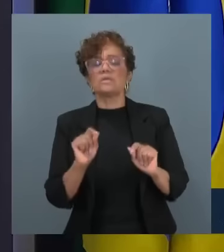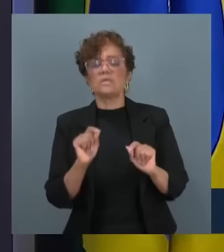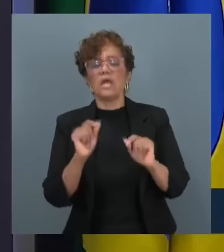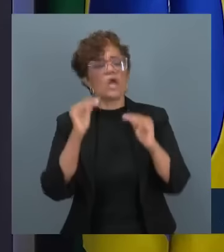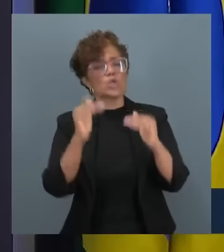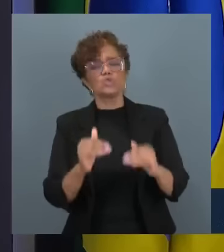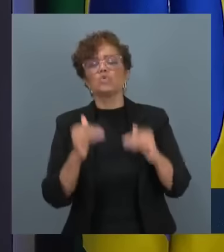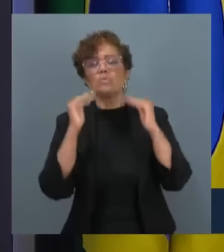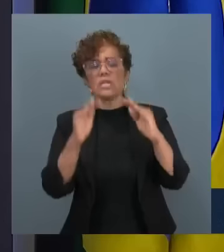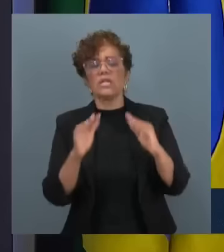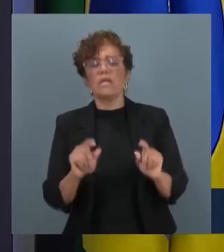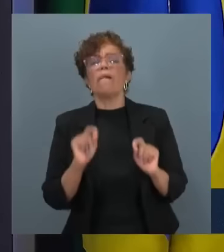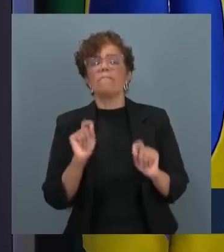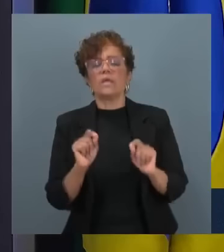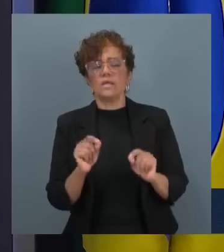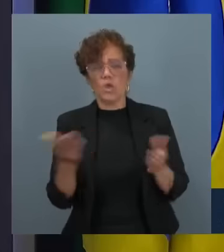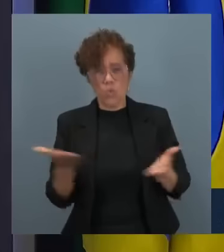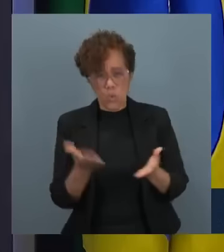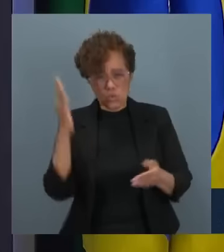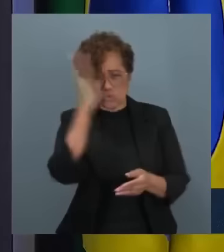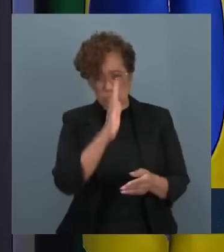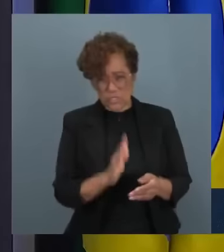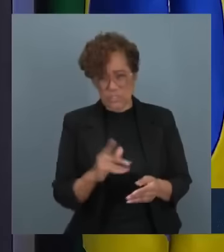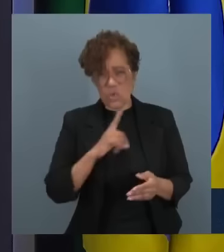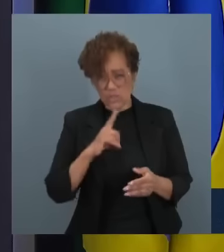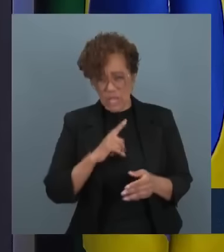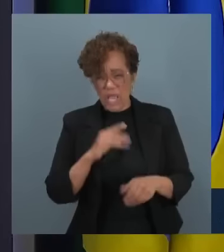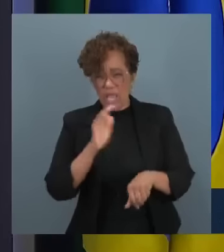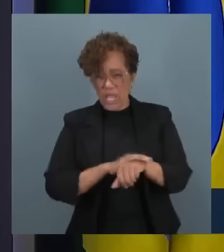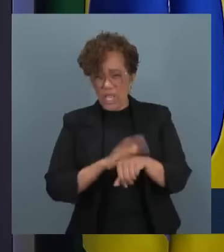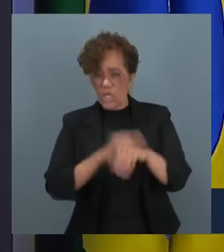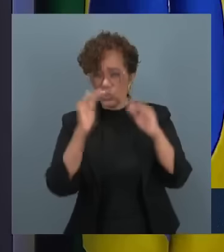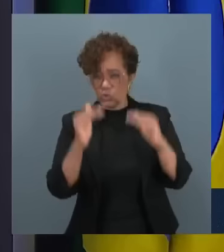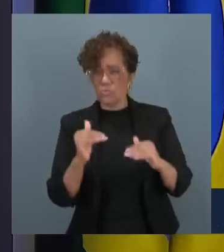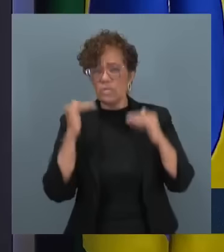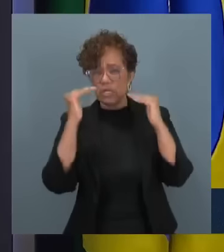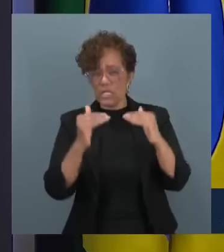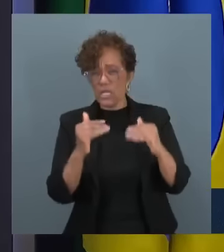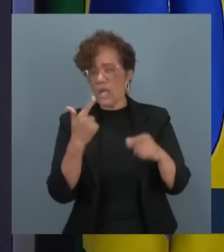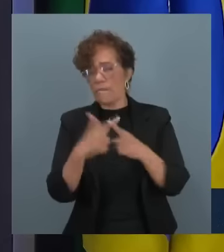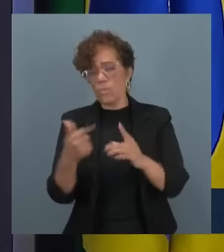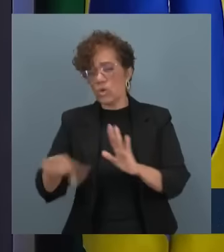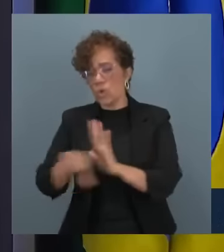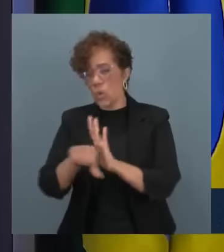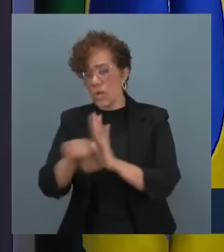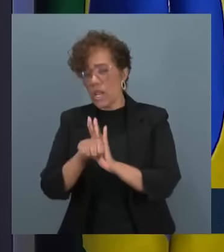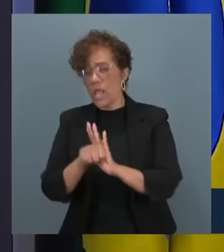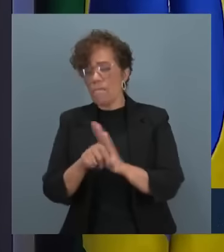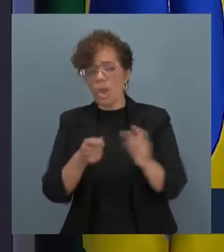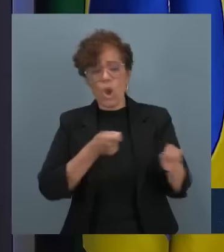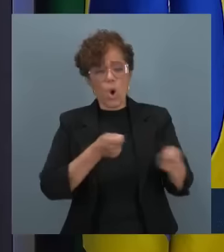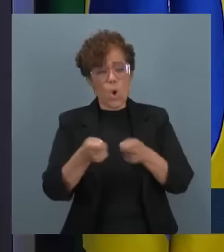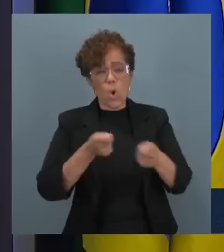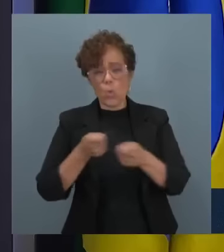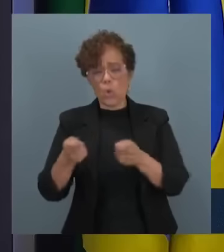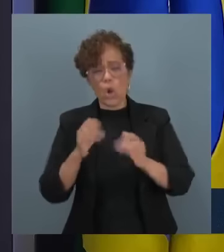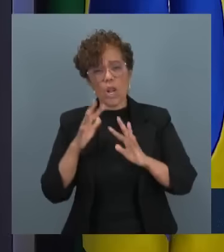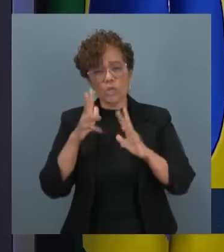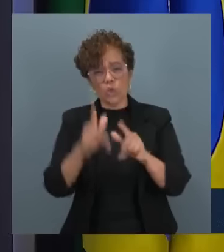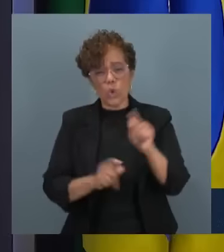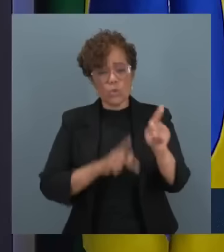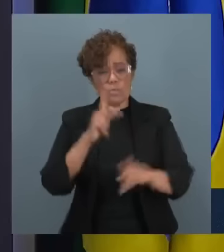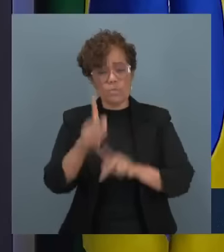E no Brasil hoje tem soberania? Crime mandando e desmandando na população?